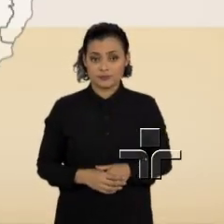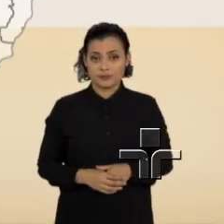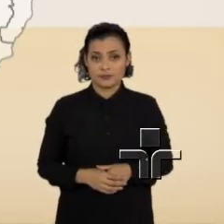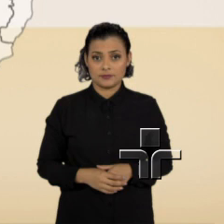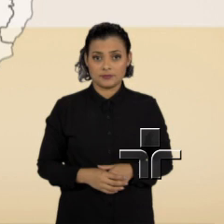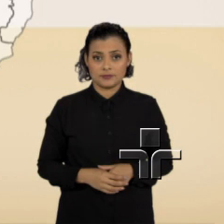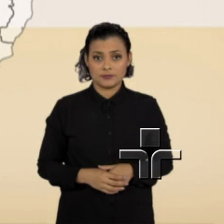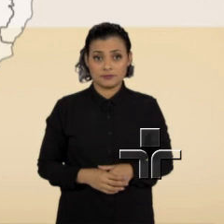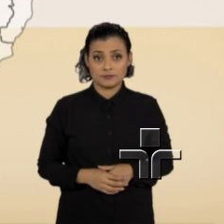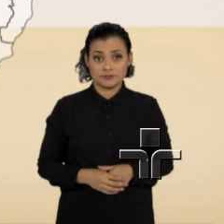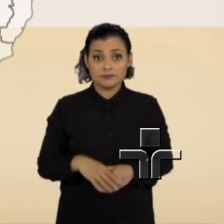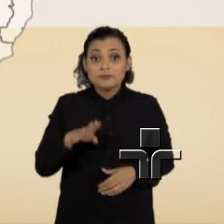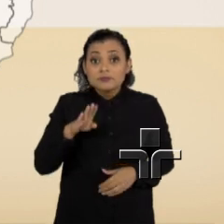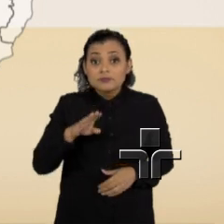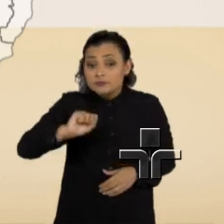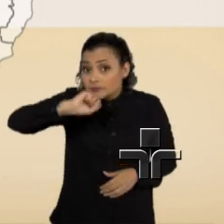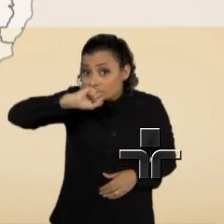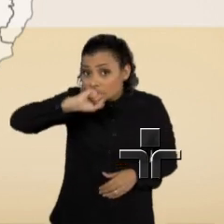Bispo, nos ouve?